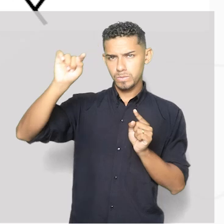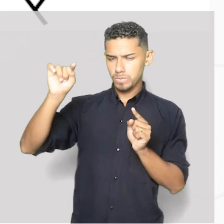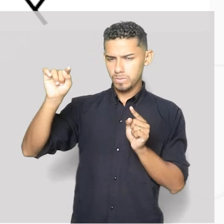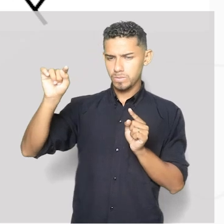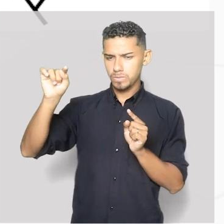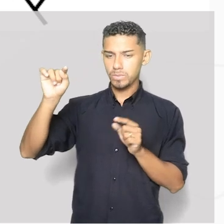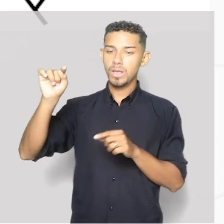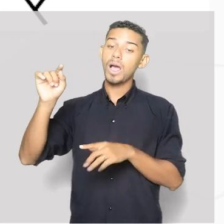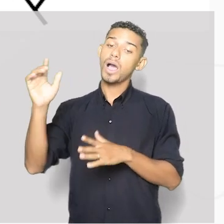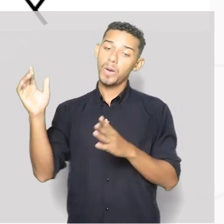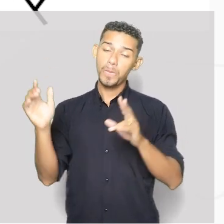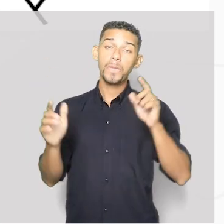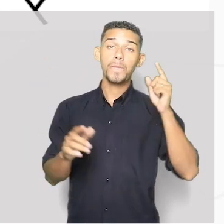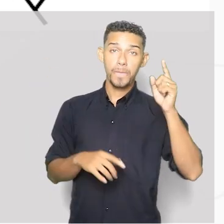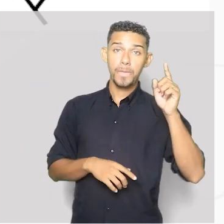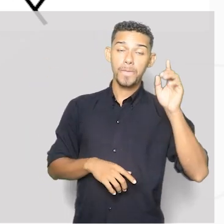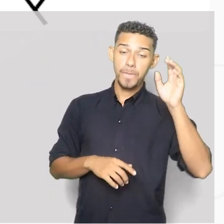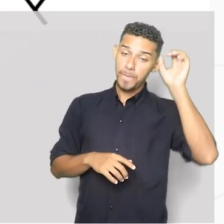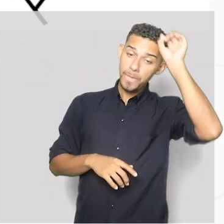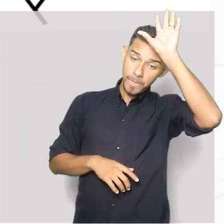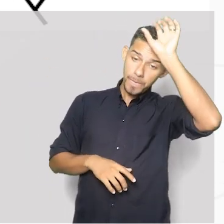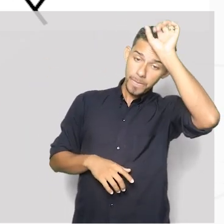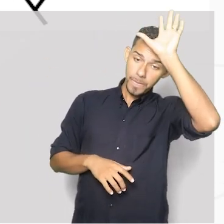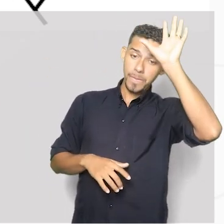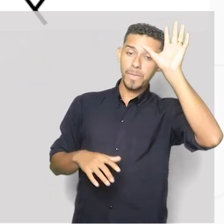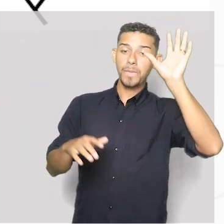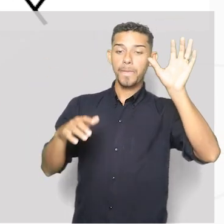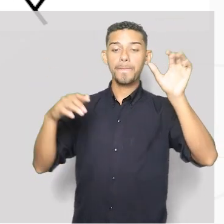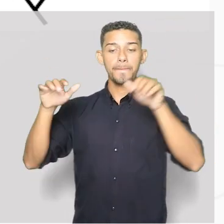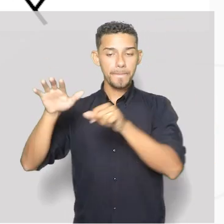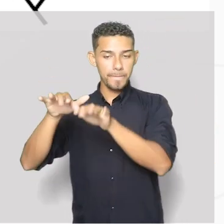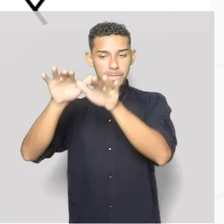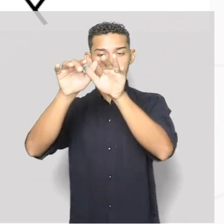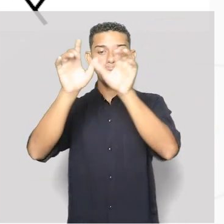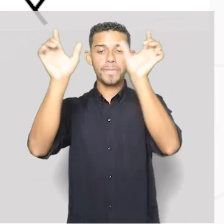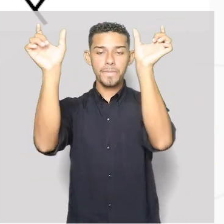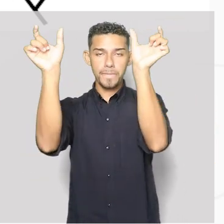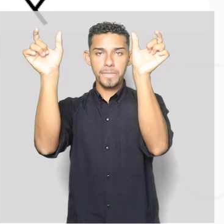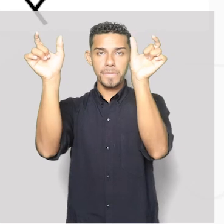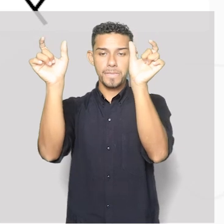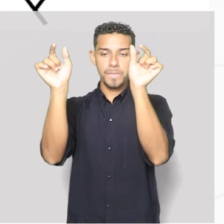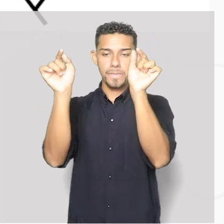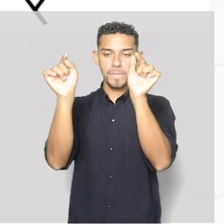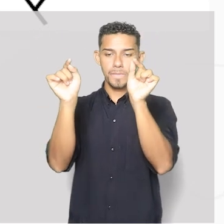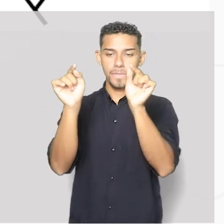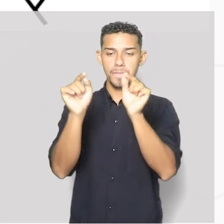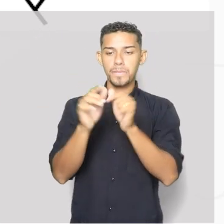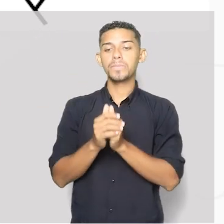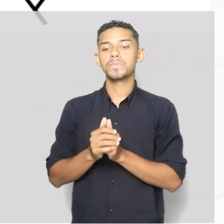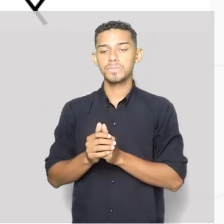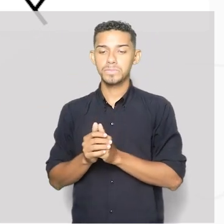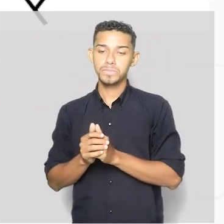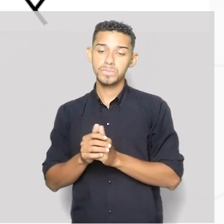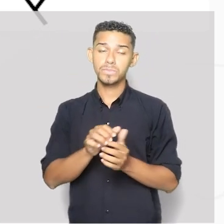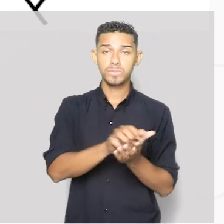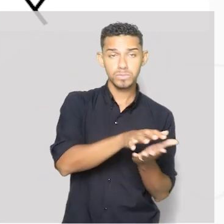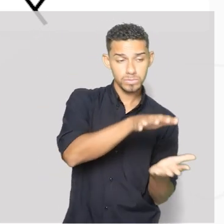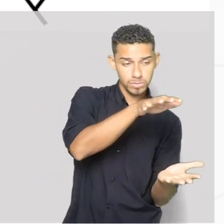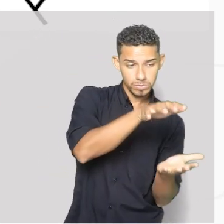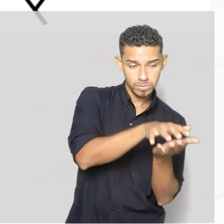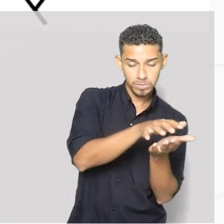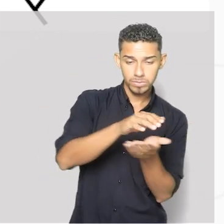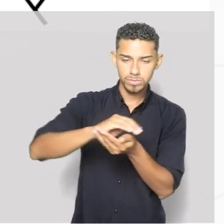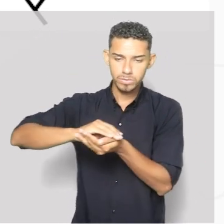e pássaro também estão, né, do ladinho ali um do outro. Estrela do mar e